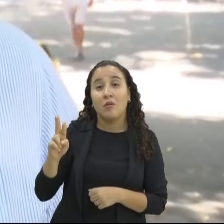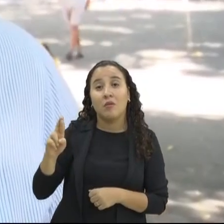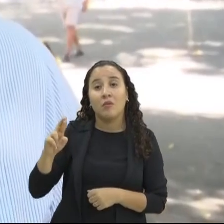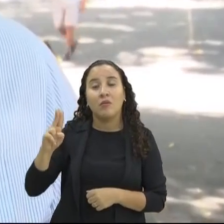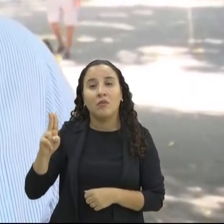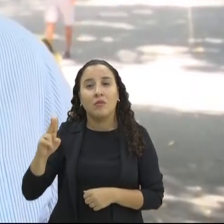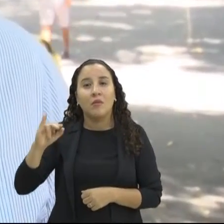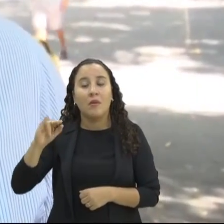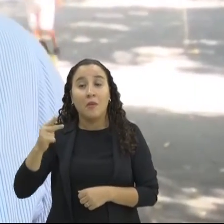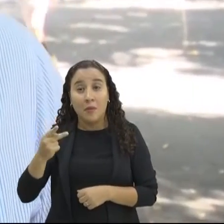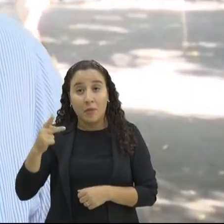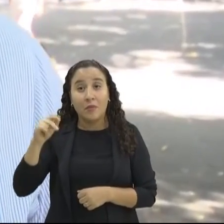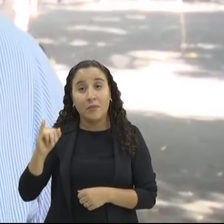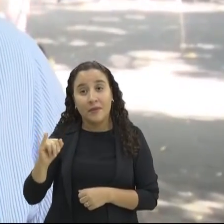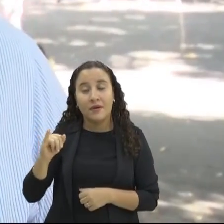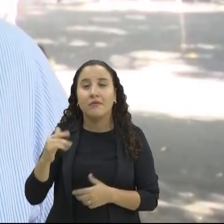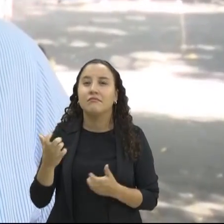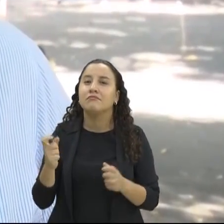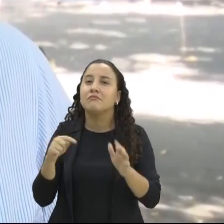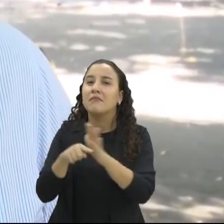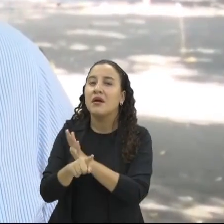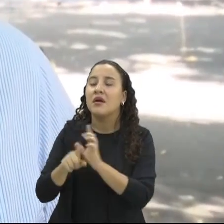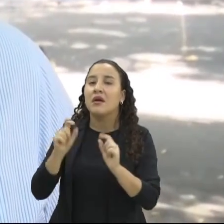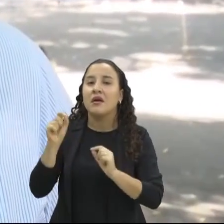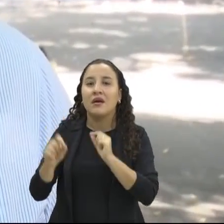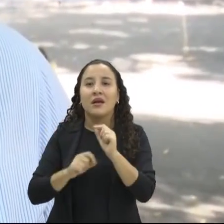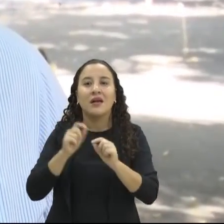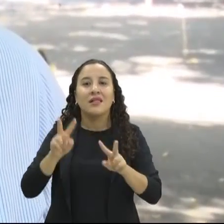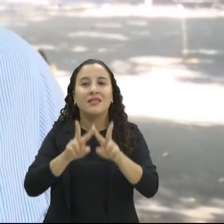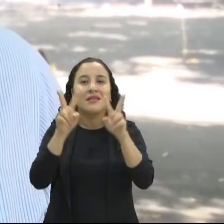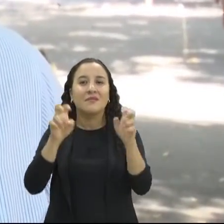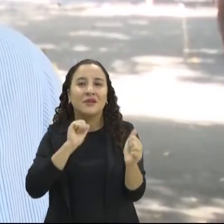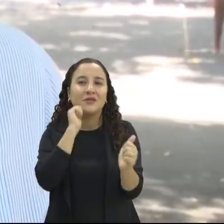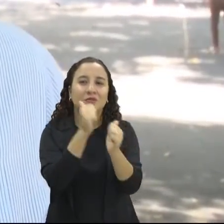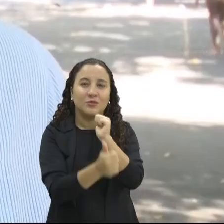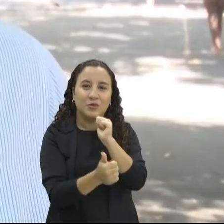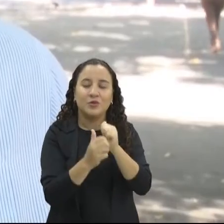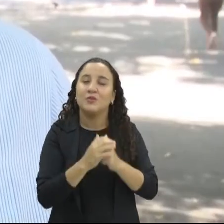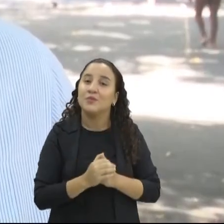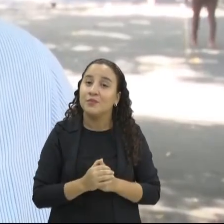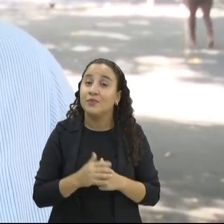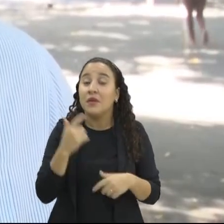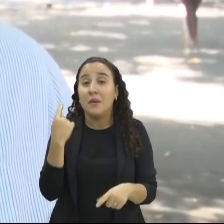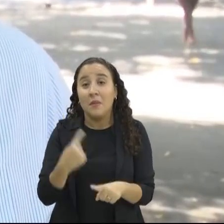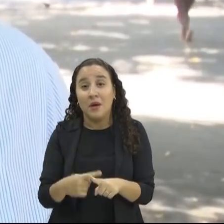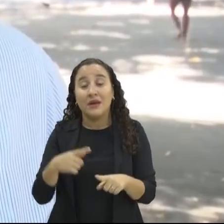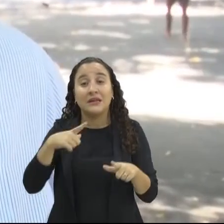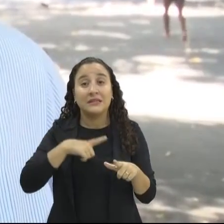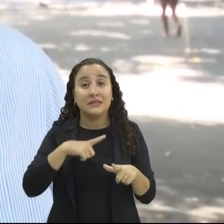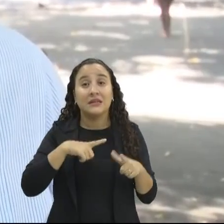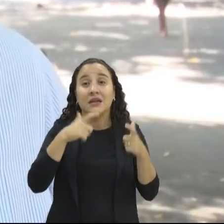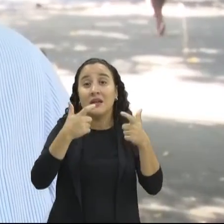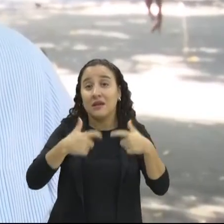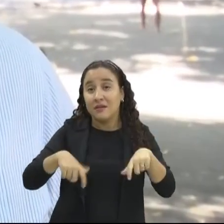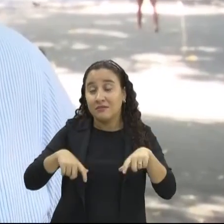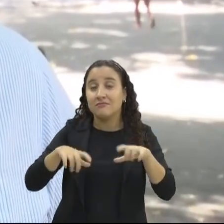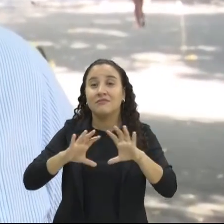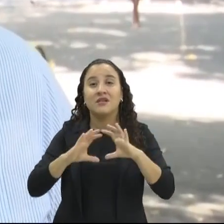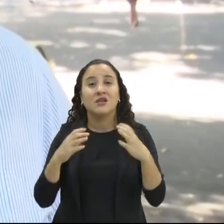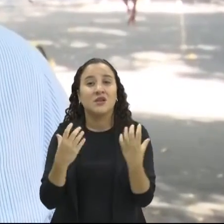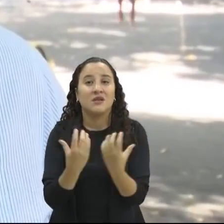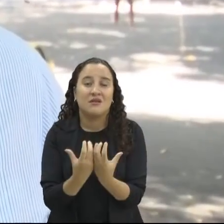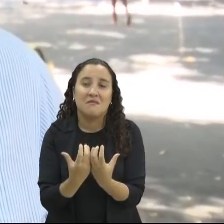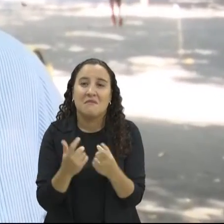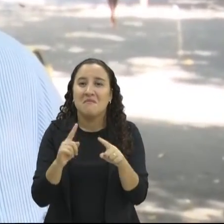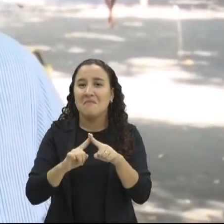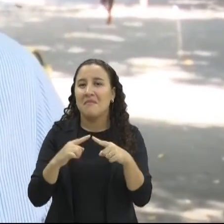é que os candidatos vão fazer a respeito do esporte? Porque a gente tem o estádio de futebol Lindolfo Monteiro aí meio que abandonado.